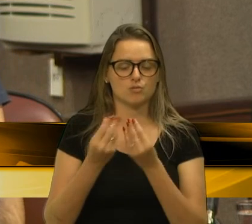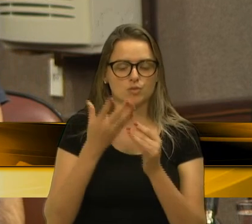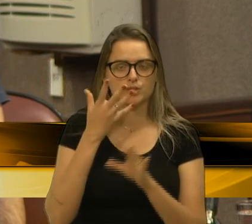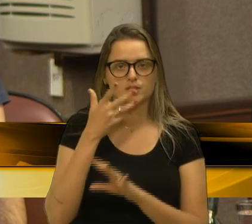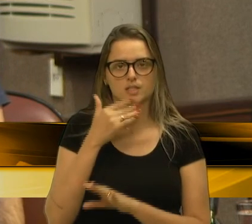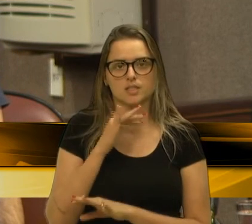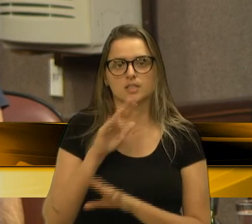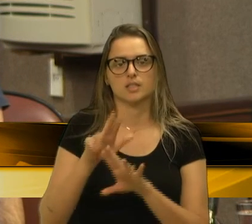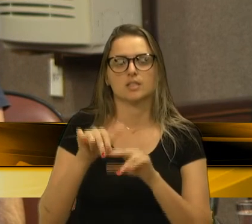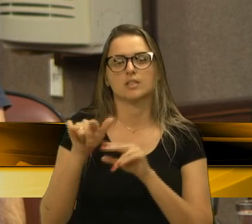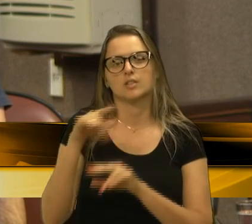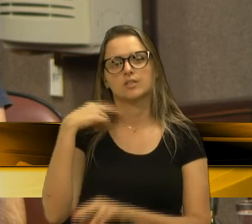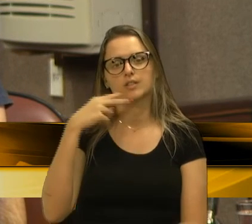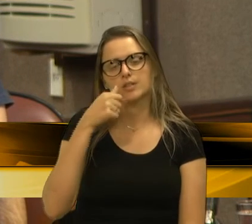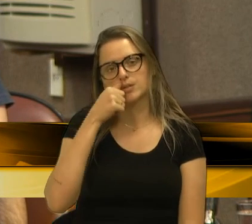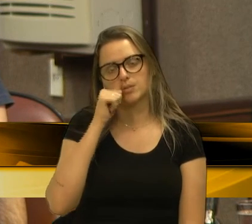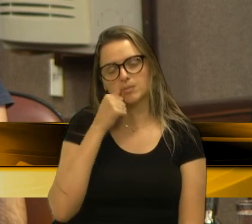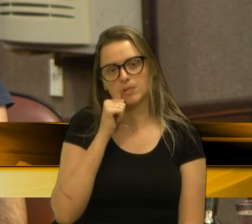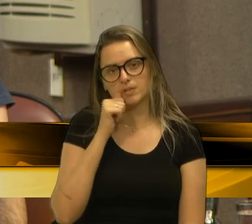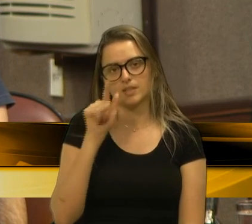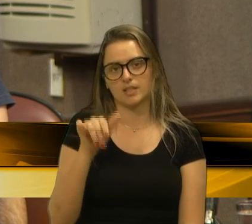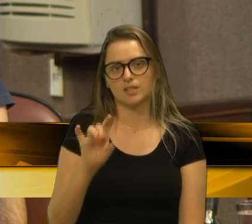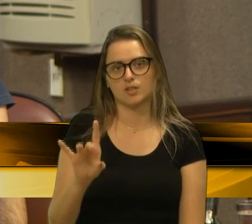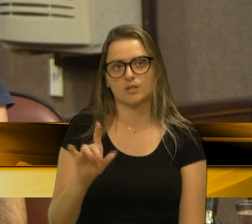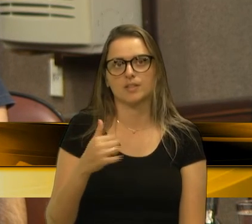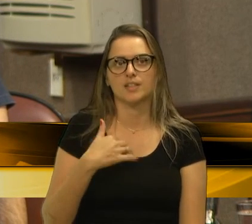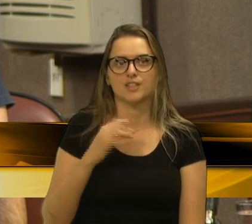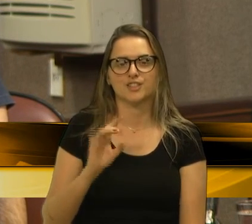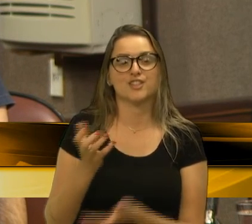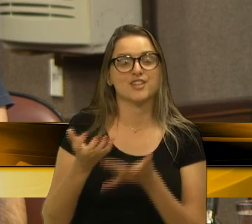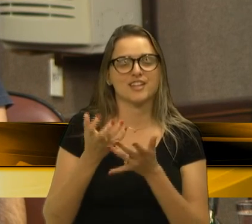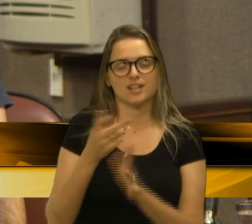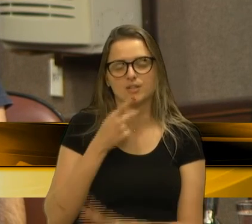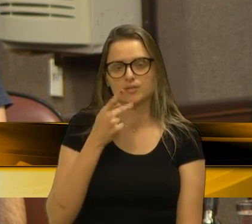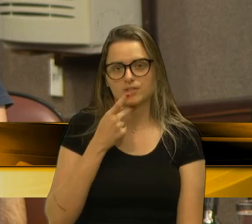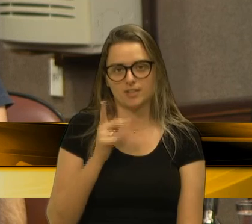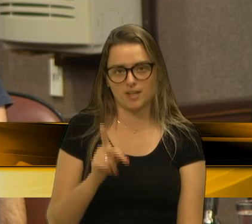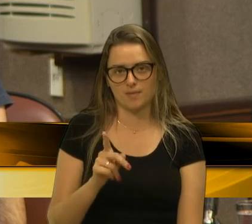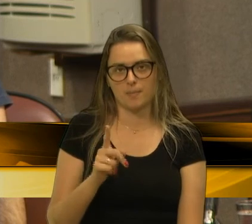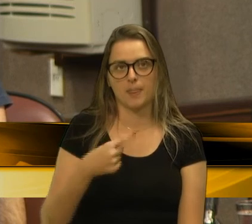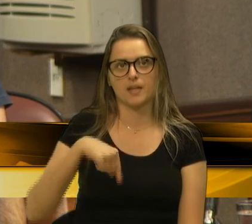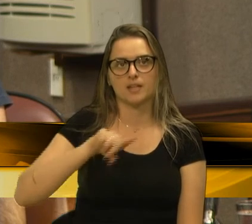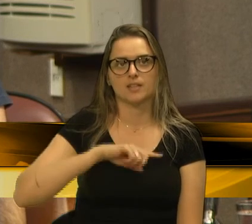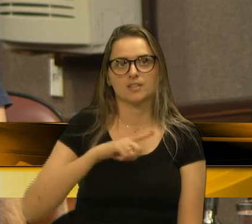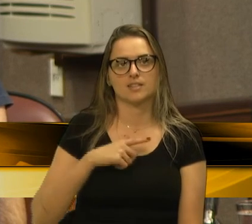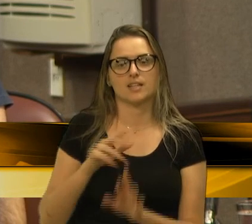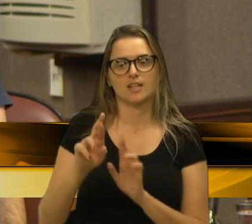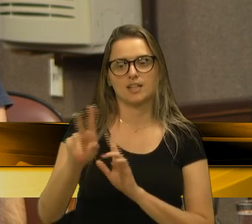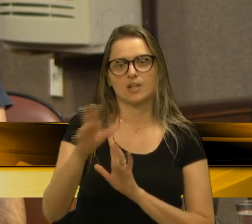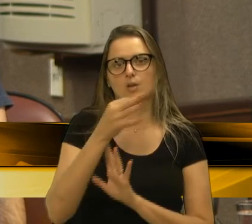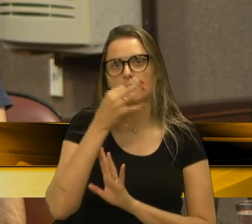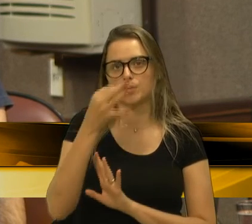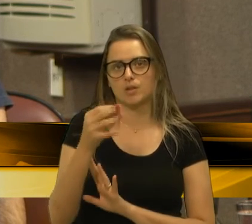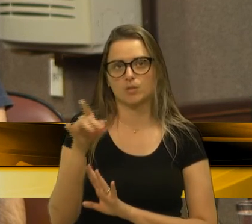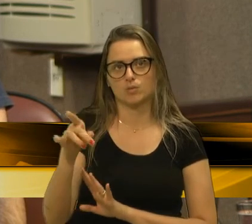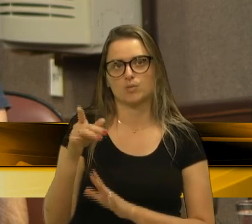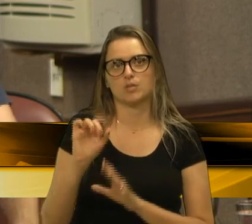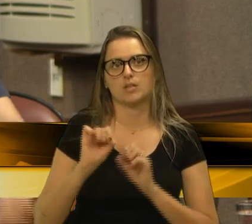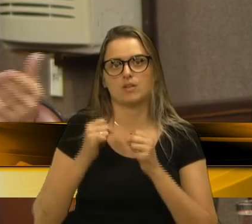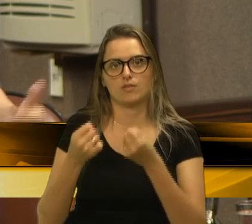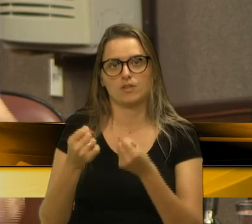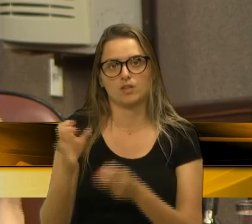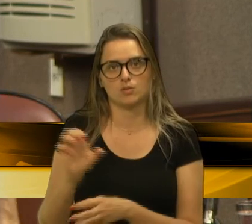vereadora Paula Iores, era isso. Quero só dizer que a gente tem algumas diferenças. Eu sei que a senhora defende o governo do Estado, a